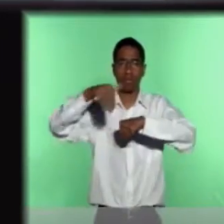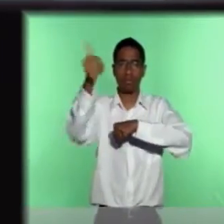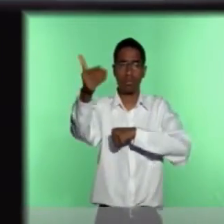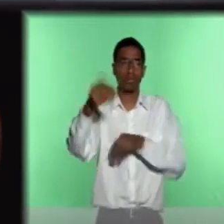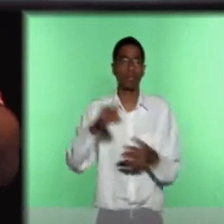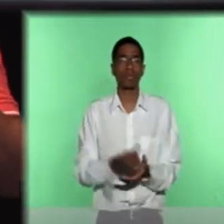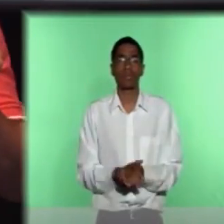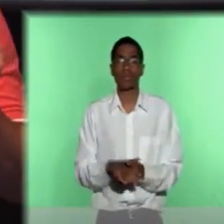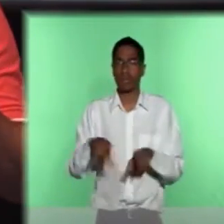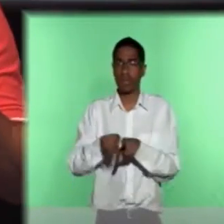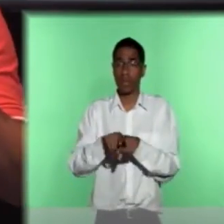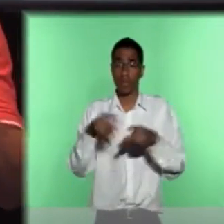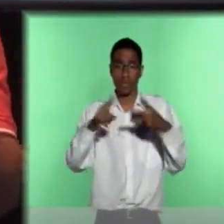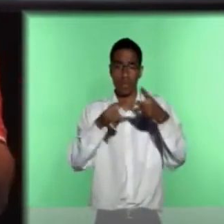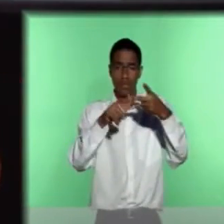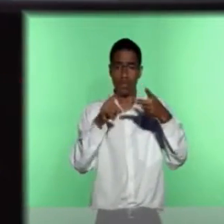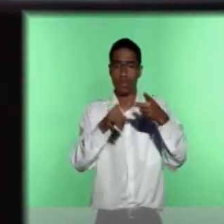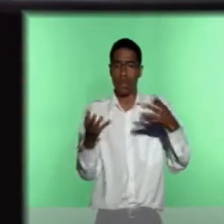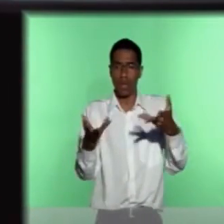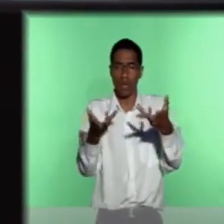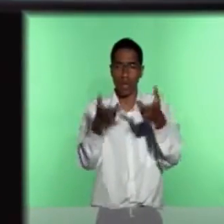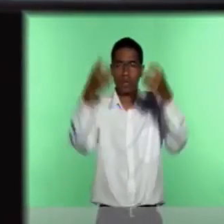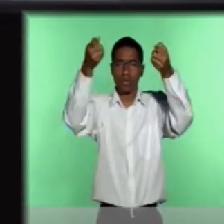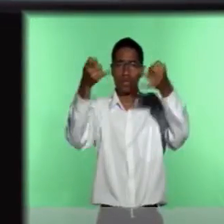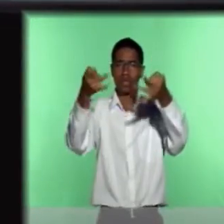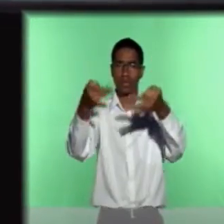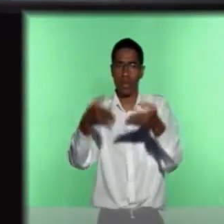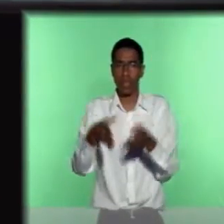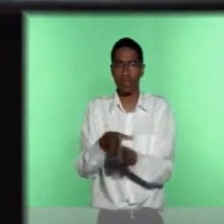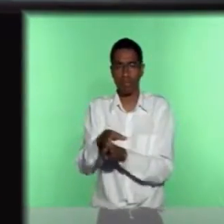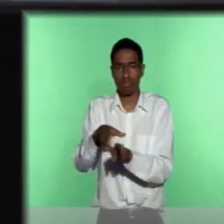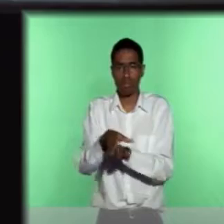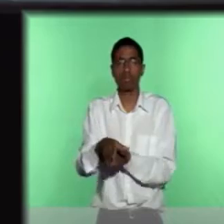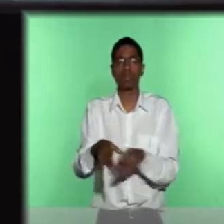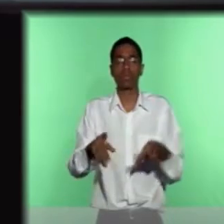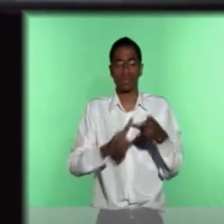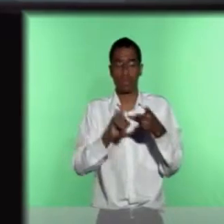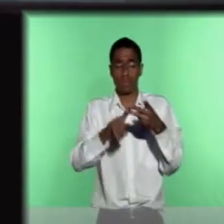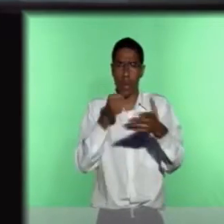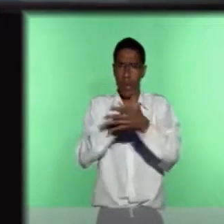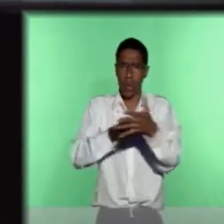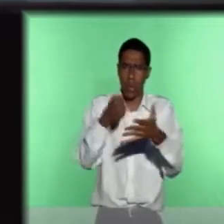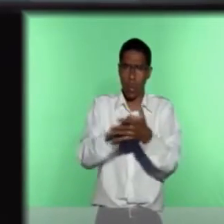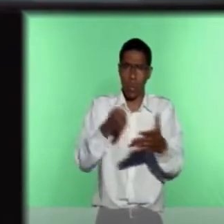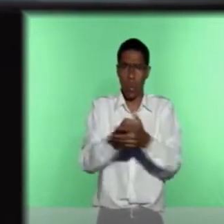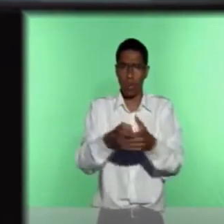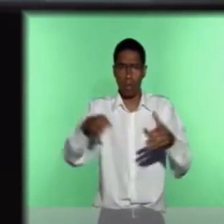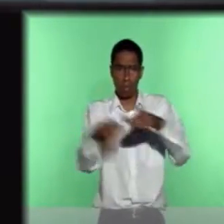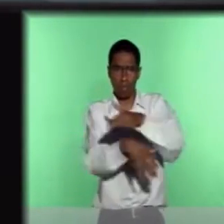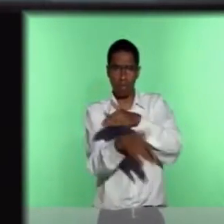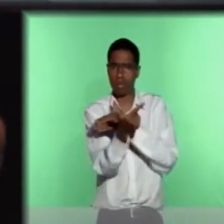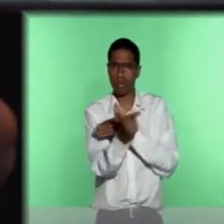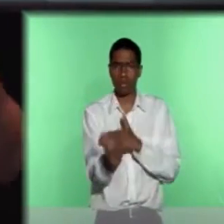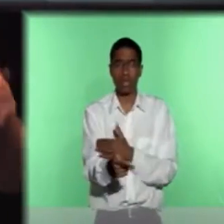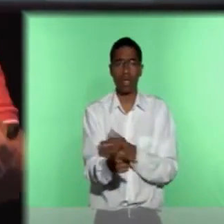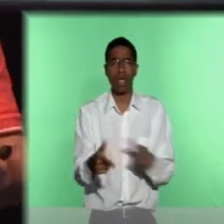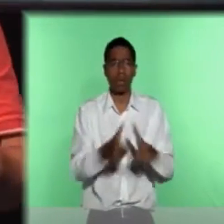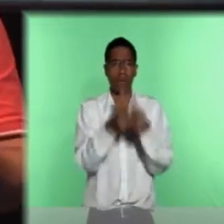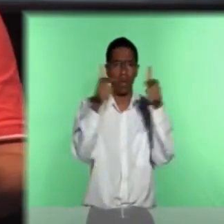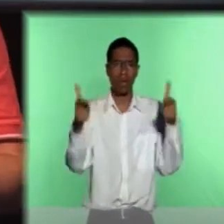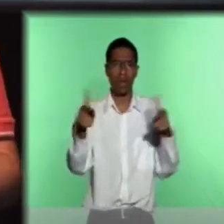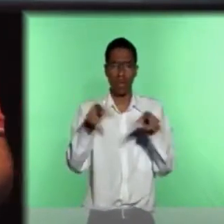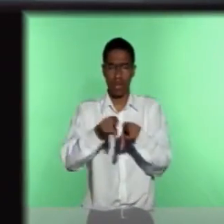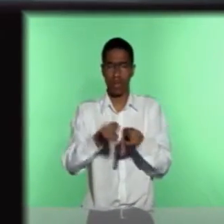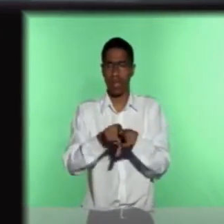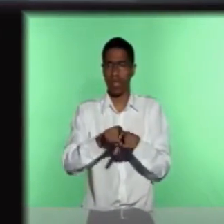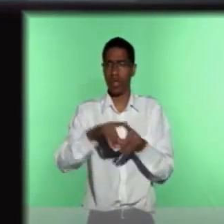aspecto é que a qualidade tem que ser equitativa e inclusiva. E essa luta não foi banal. Muitos ao